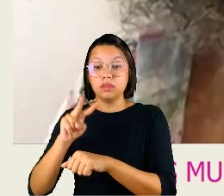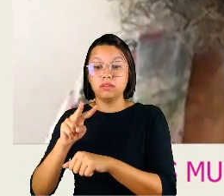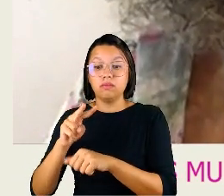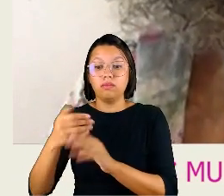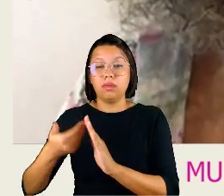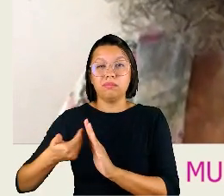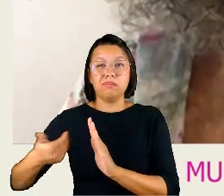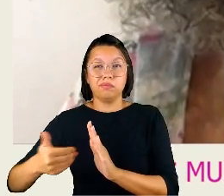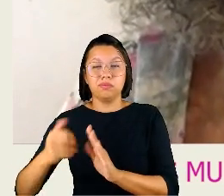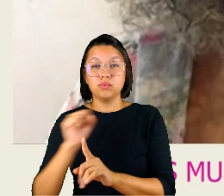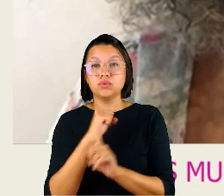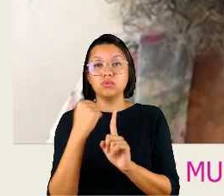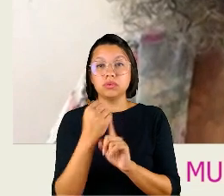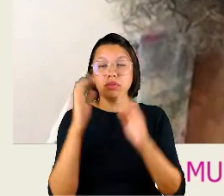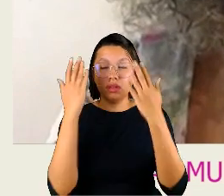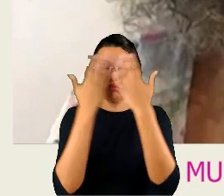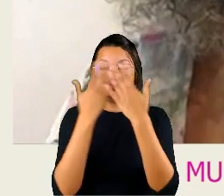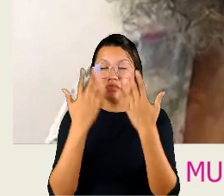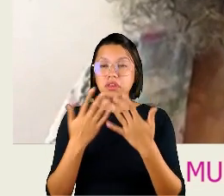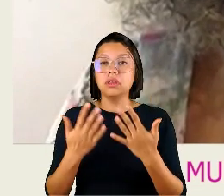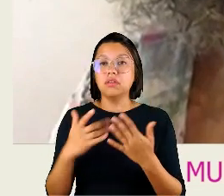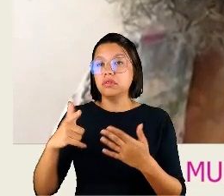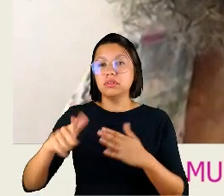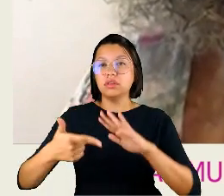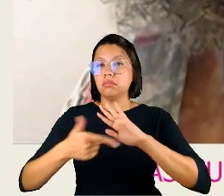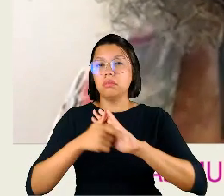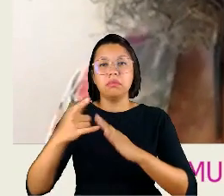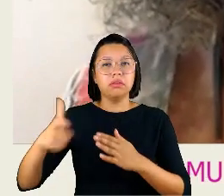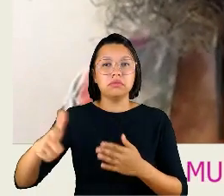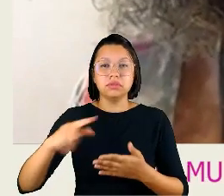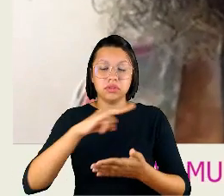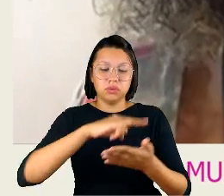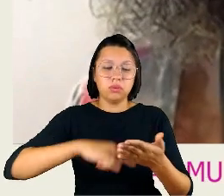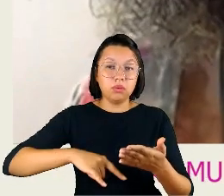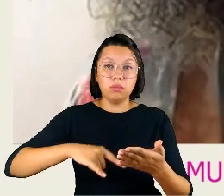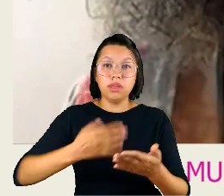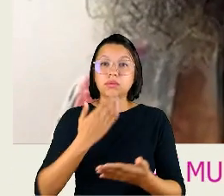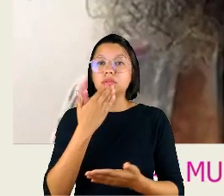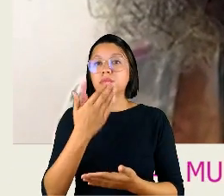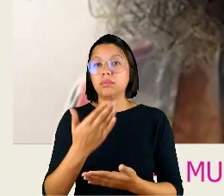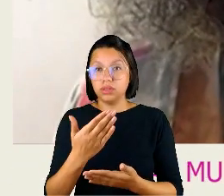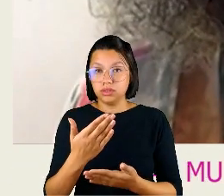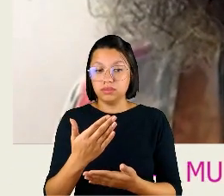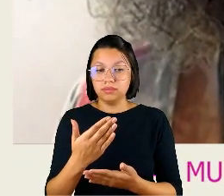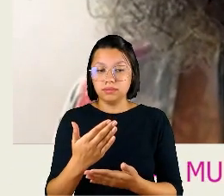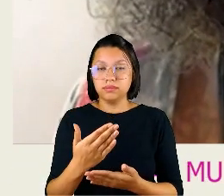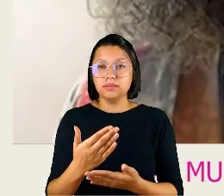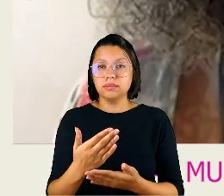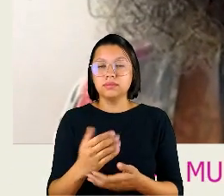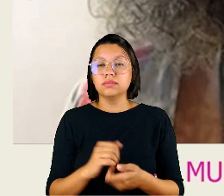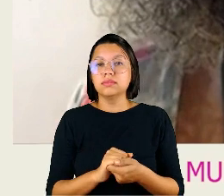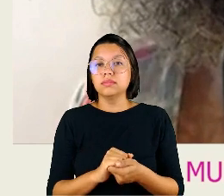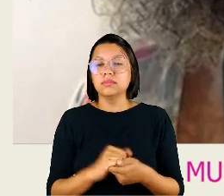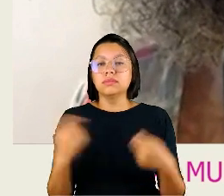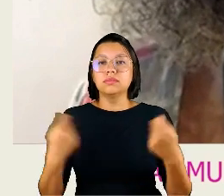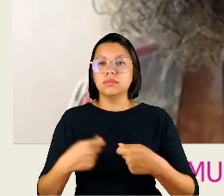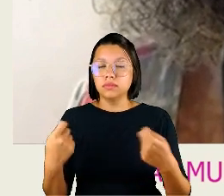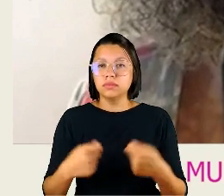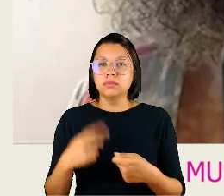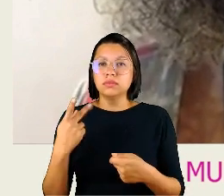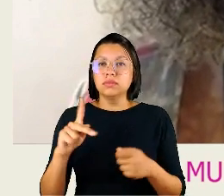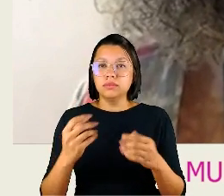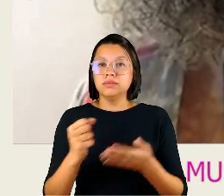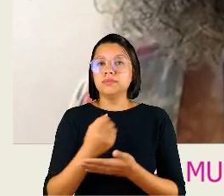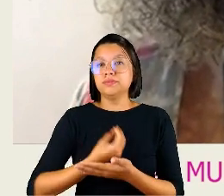que se vê invisibilizada, sem papel, sem documento, e postulando prestações que são necessárias para a sua